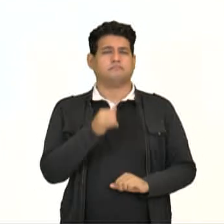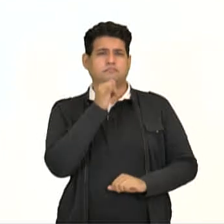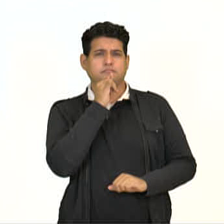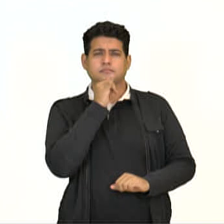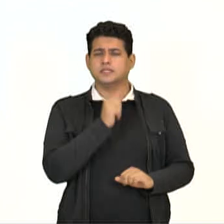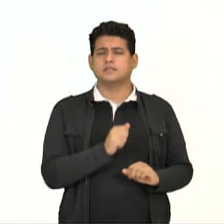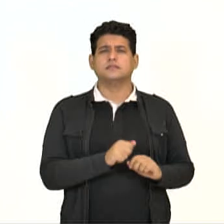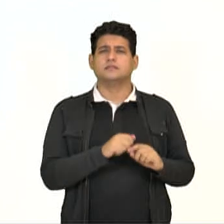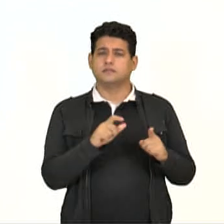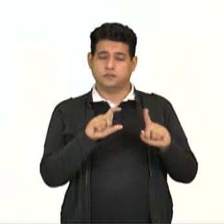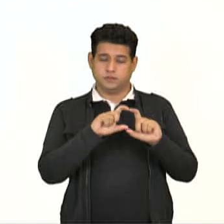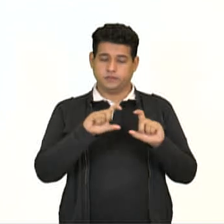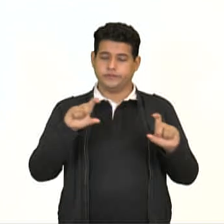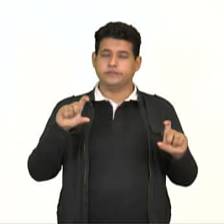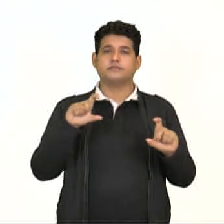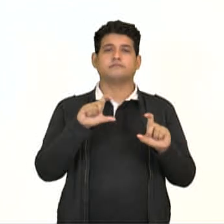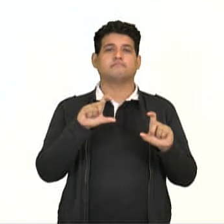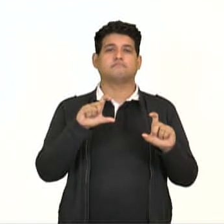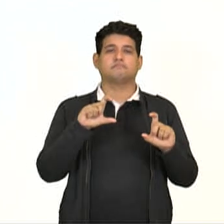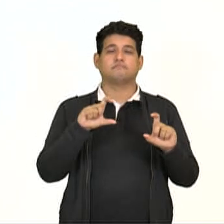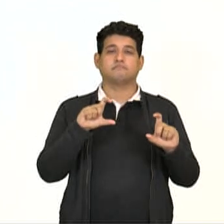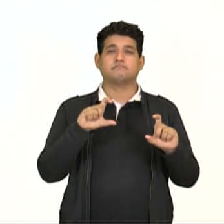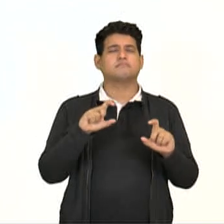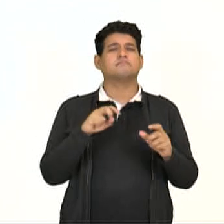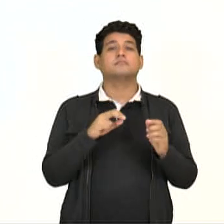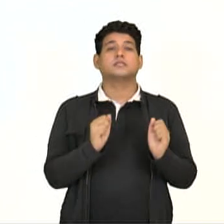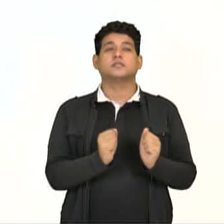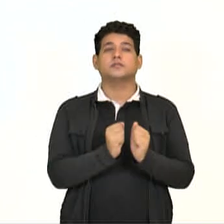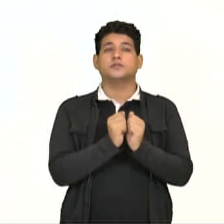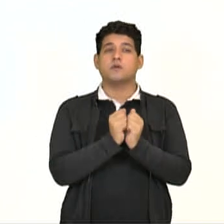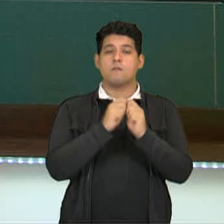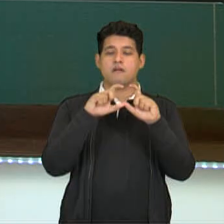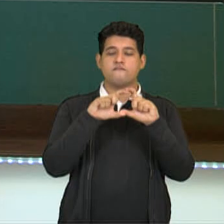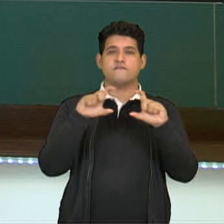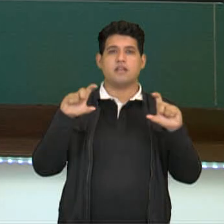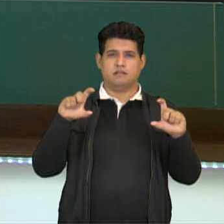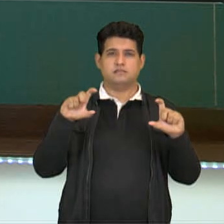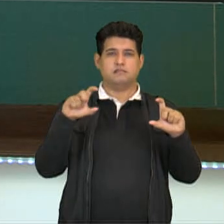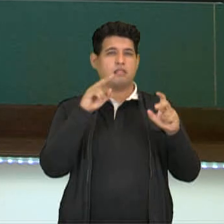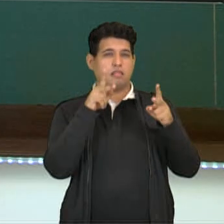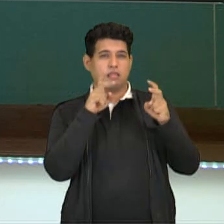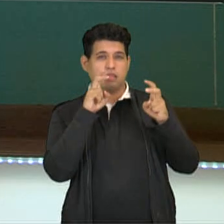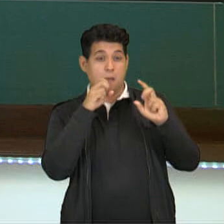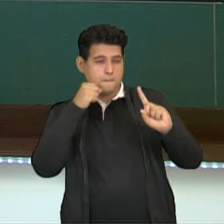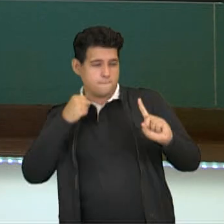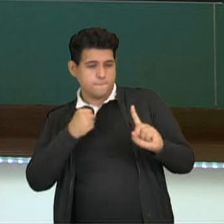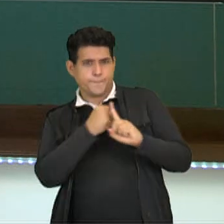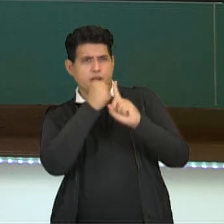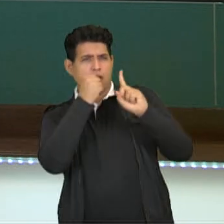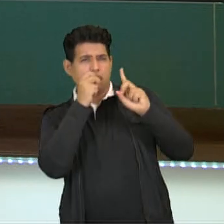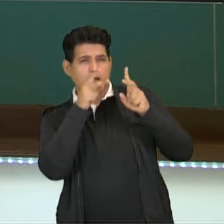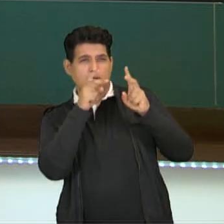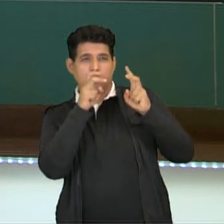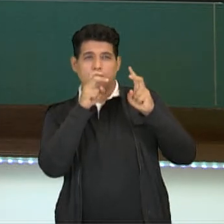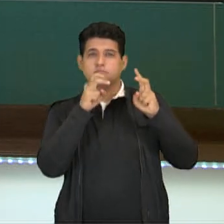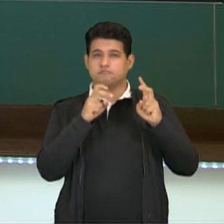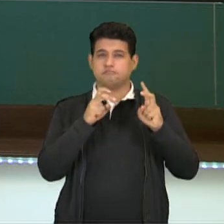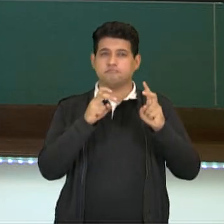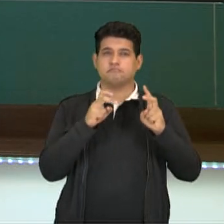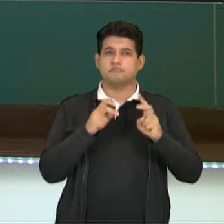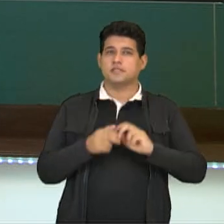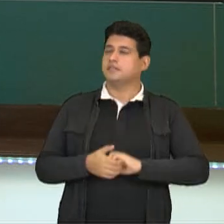o exemplo do pôster campaign com uma frase impactante. According to the